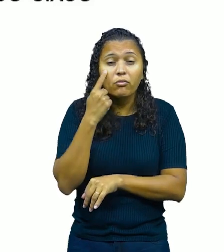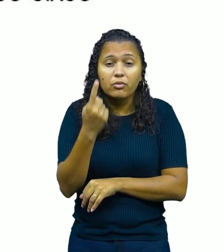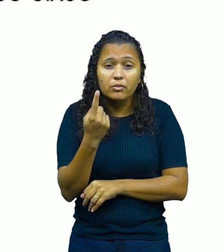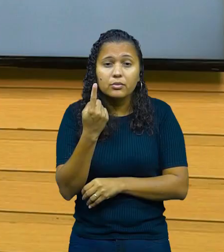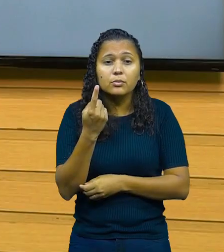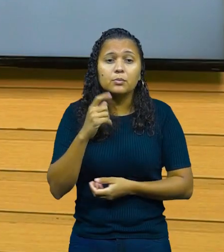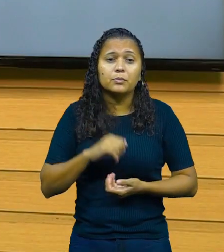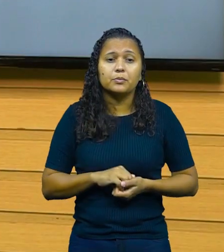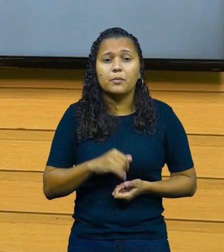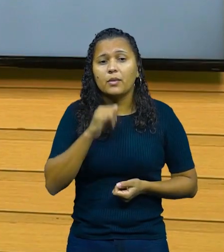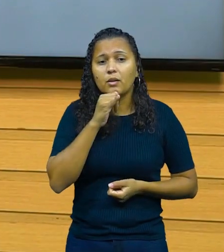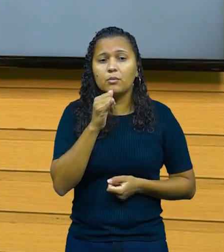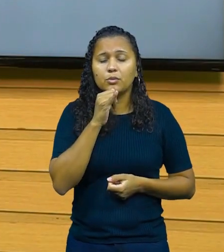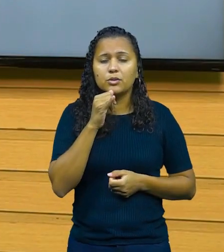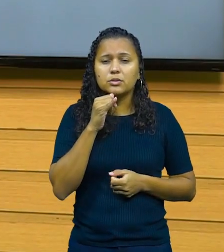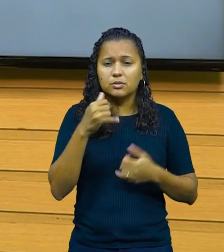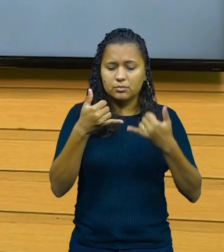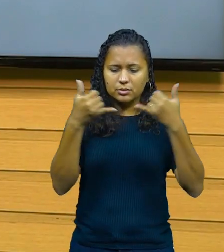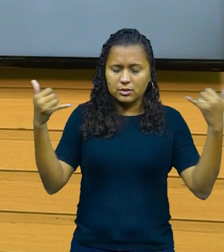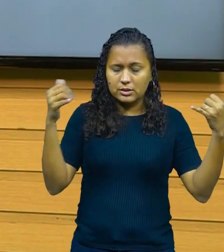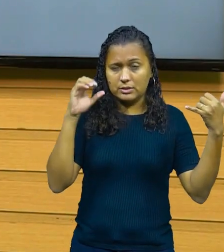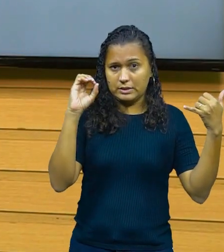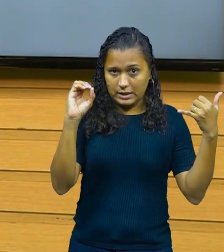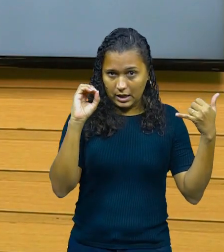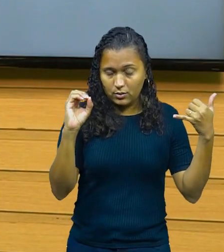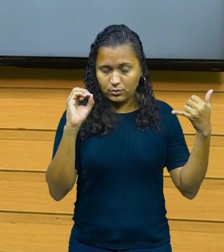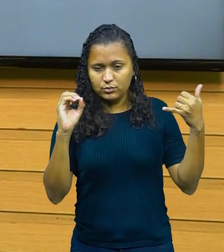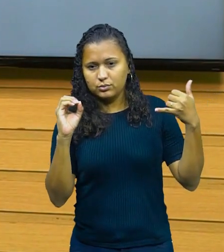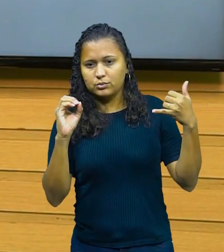ali, próximo à linha zero, ou seja, a